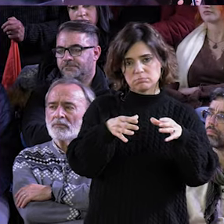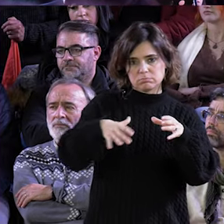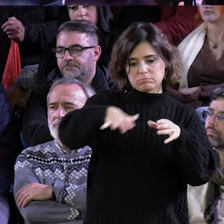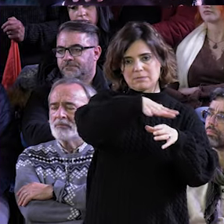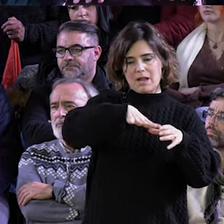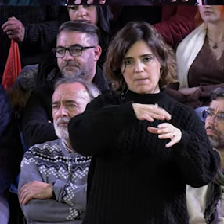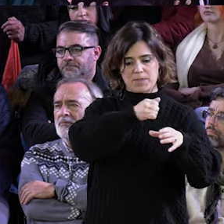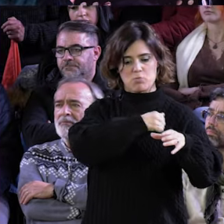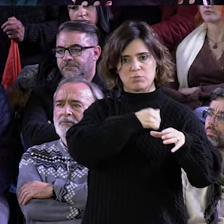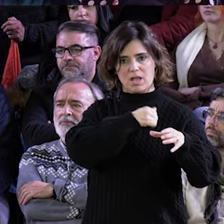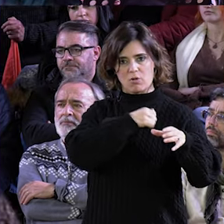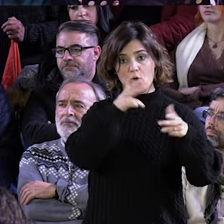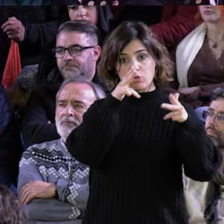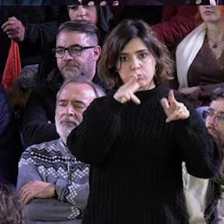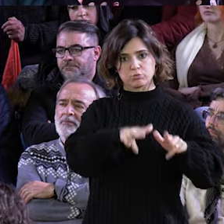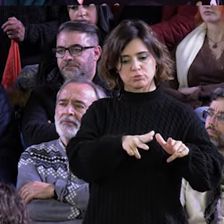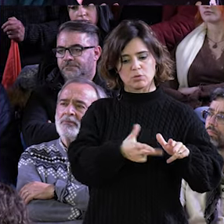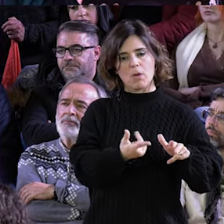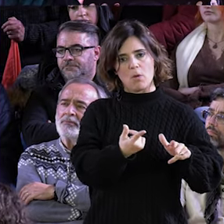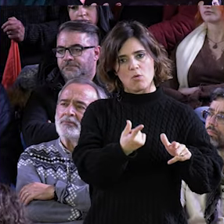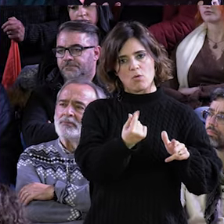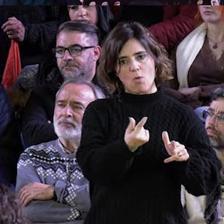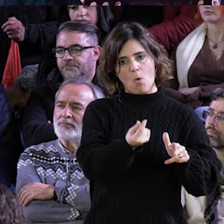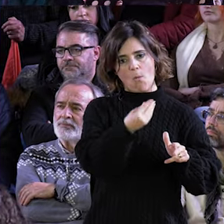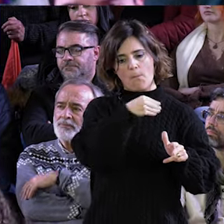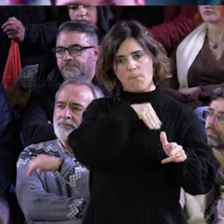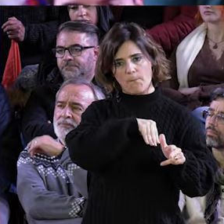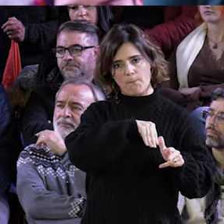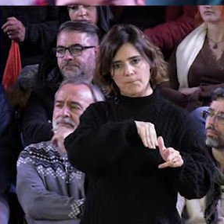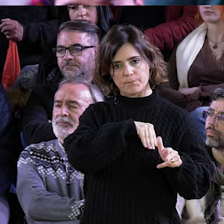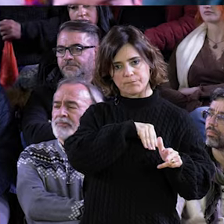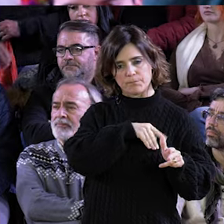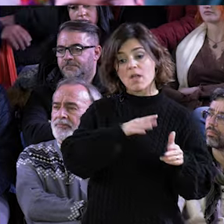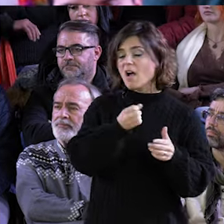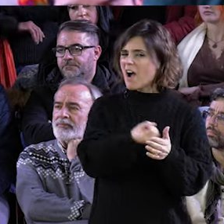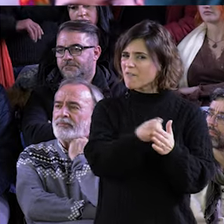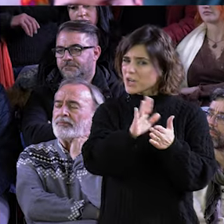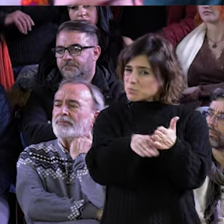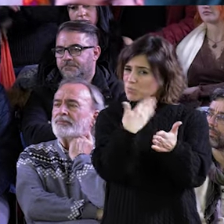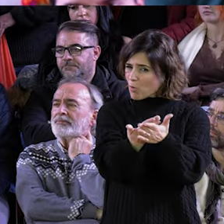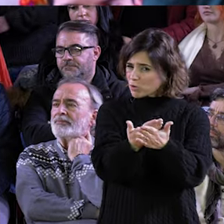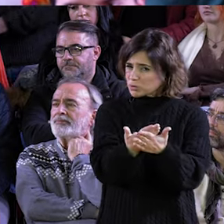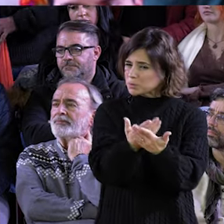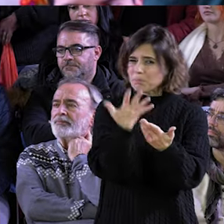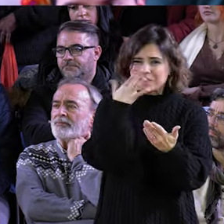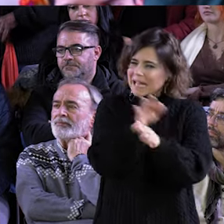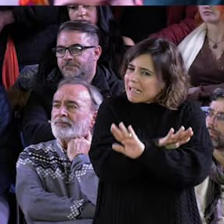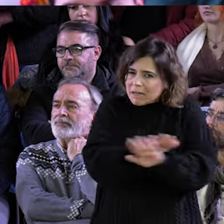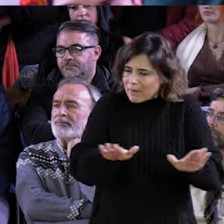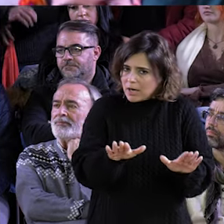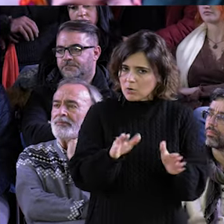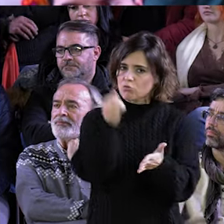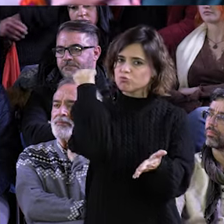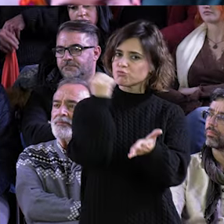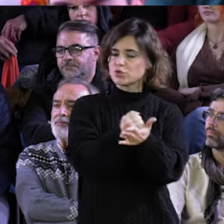milhões. O Parlamento Europeu, aliás, já aprovou várias propostas para acabar com os vistos gold e aqueles que andam sempre tão preocupados em